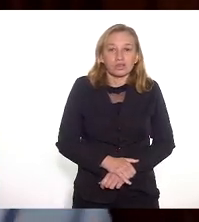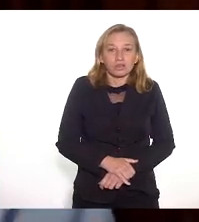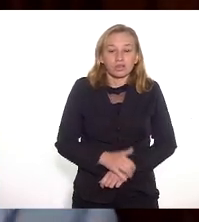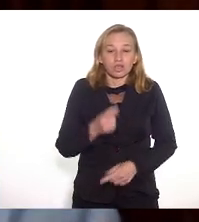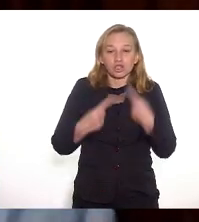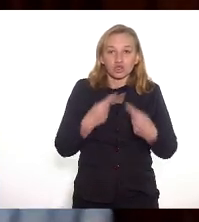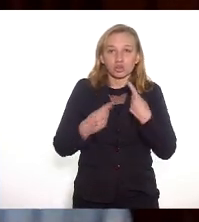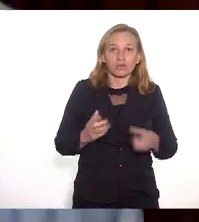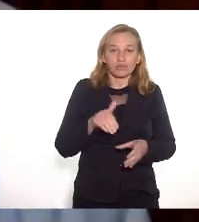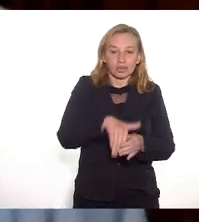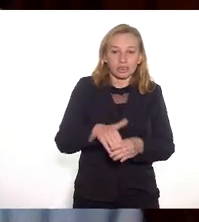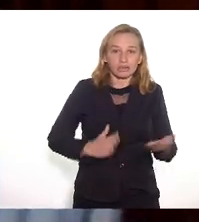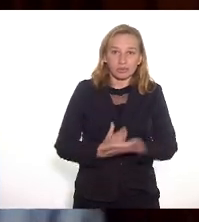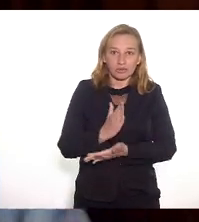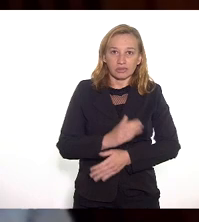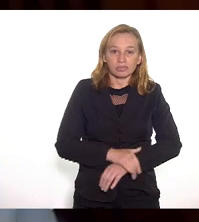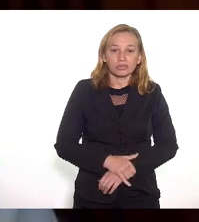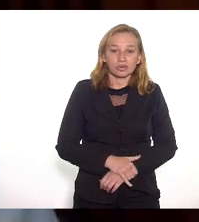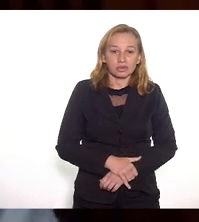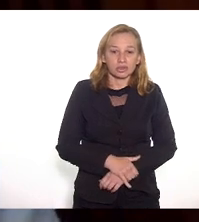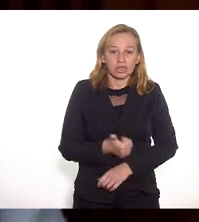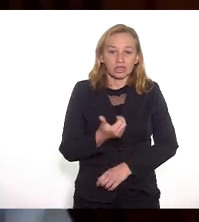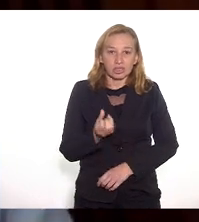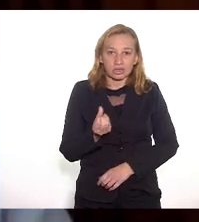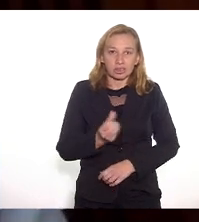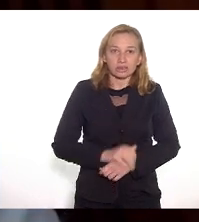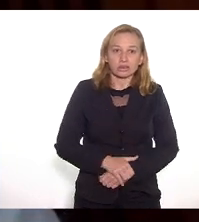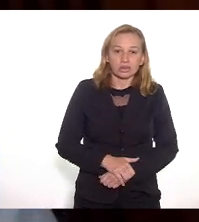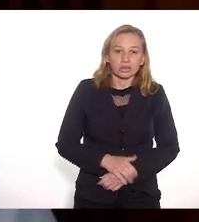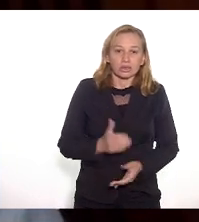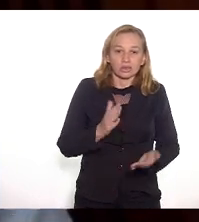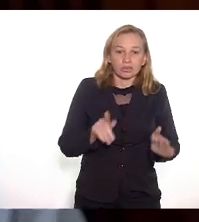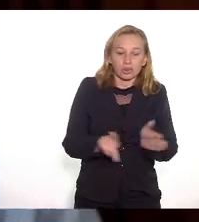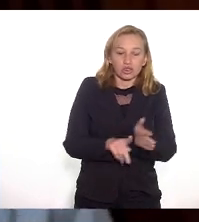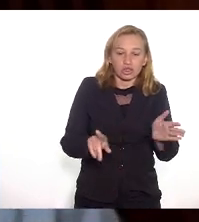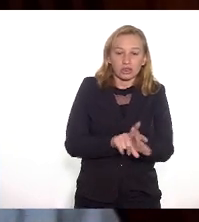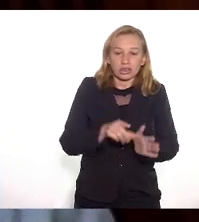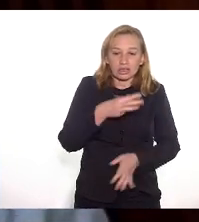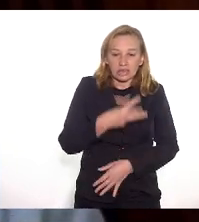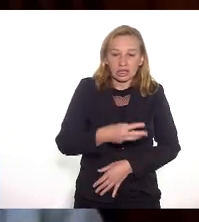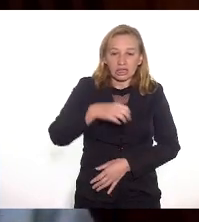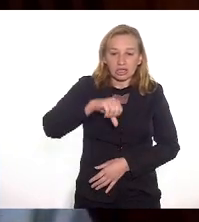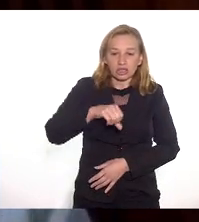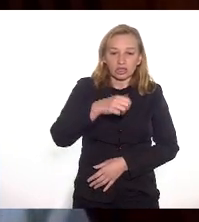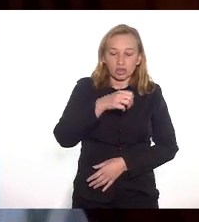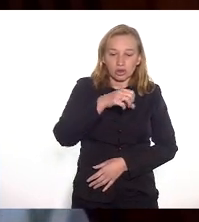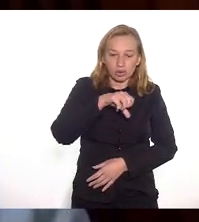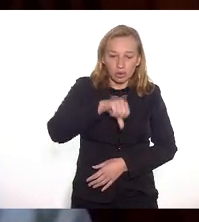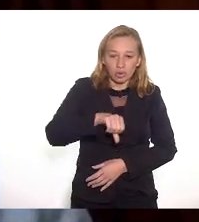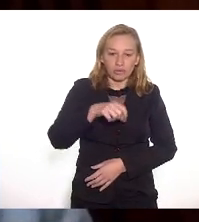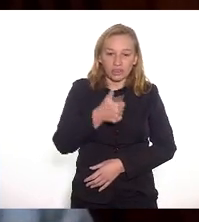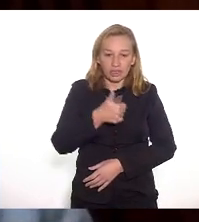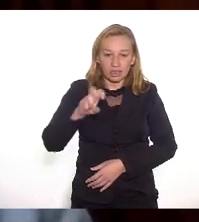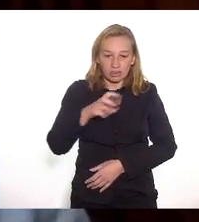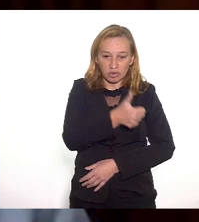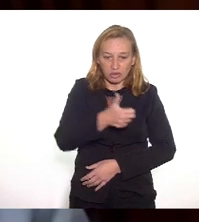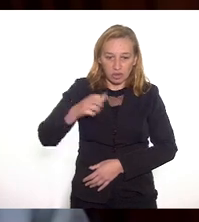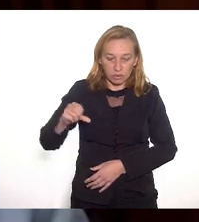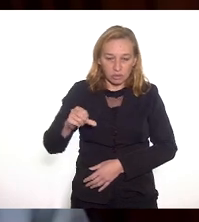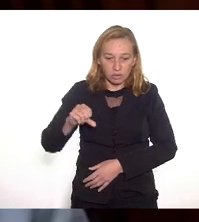em discussão e votação, aprovado. 16, projeto de lei 3915 de 2021, autoria da deputada enfermeira